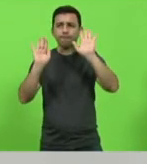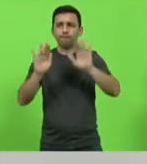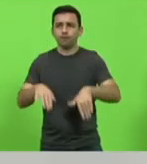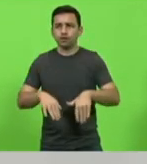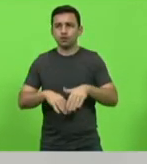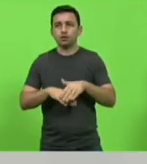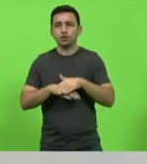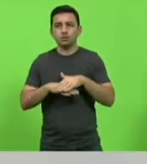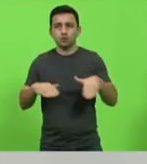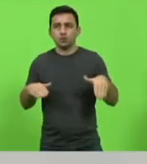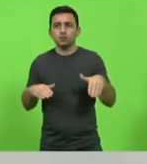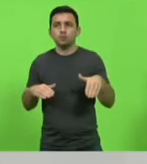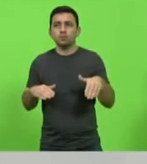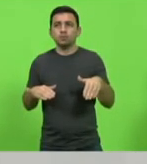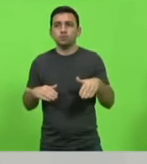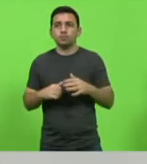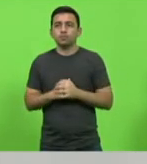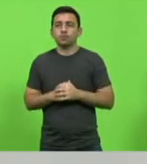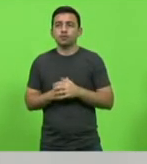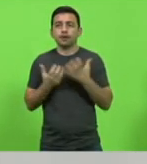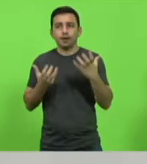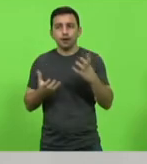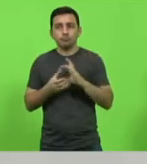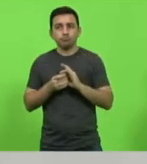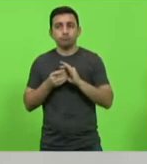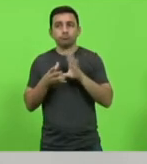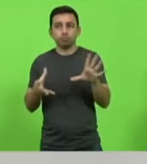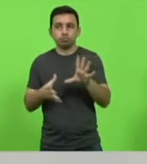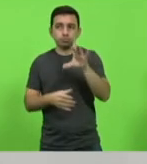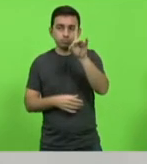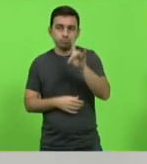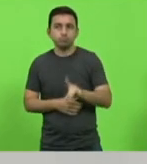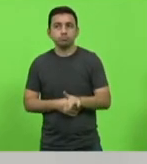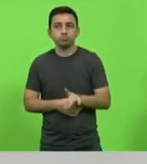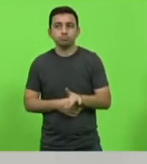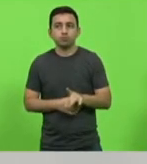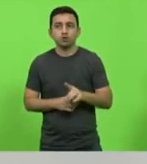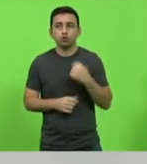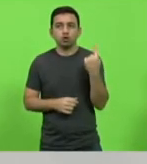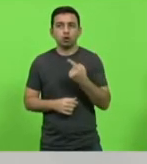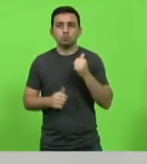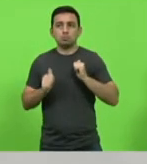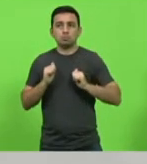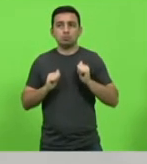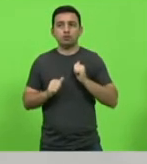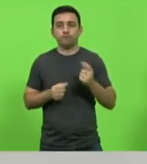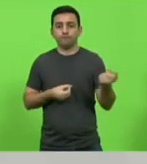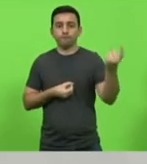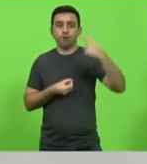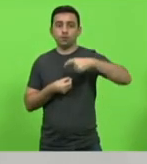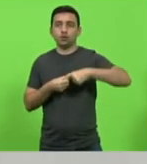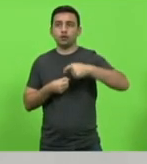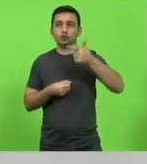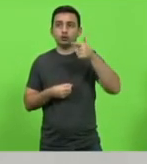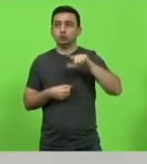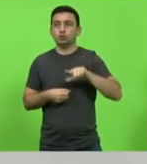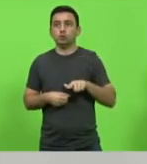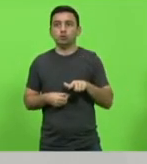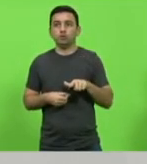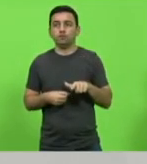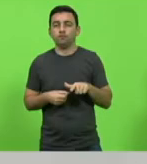seguindo o previsto em um estado democrático de direito e não esperamos retornar a esse cá e